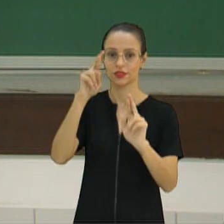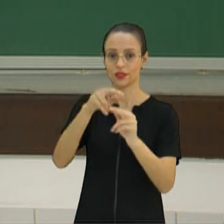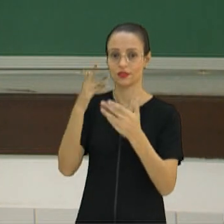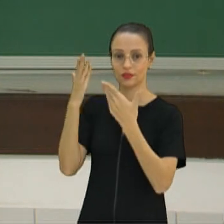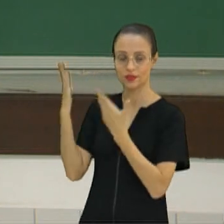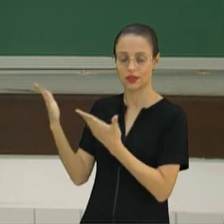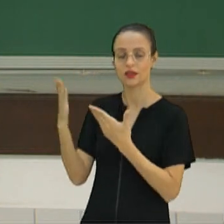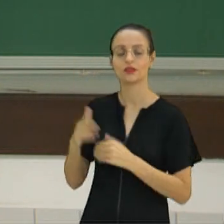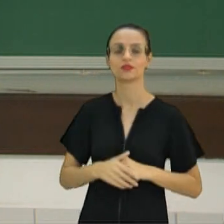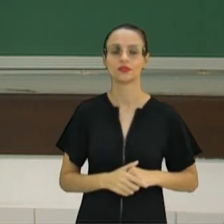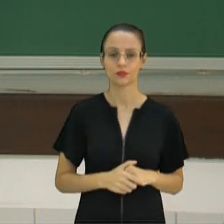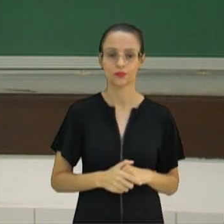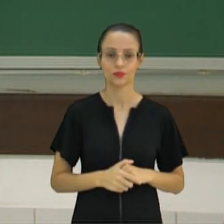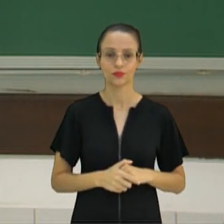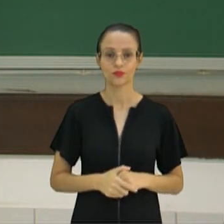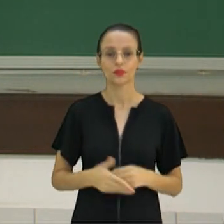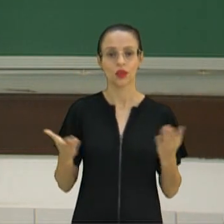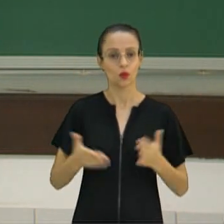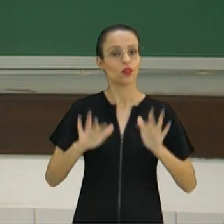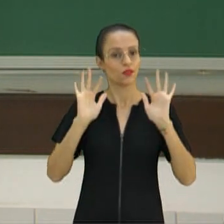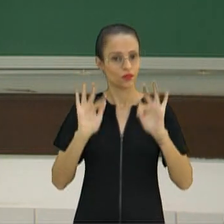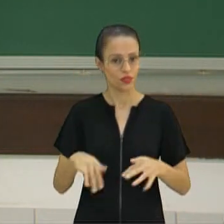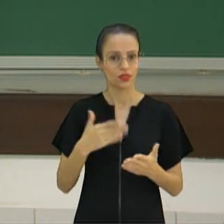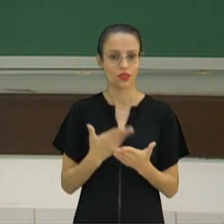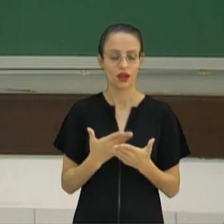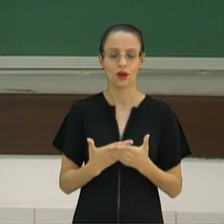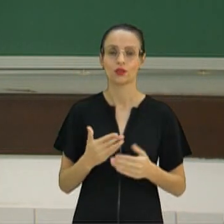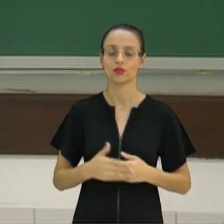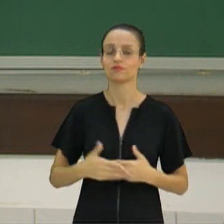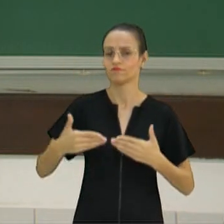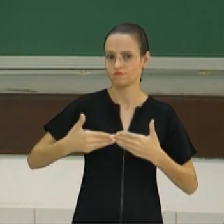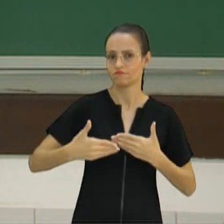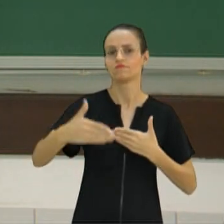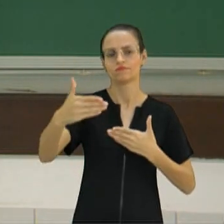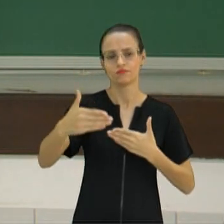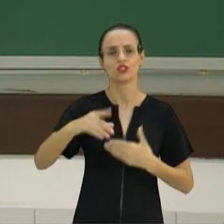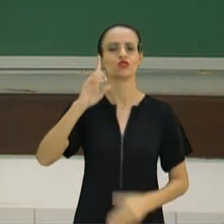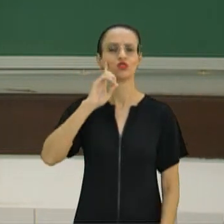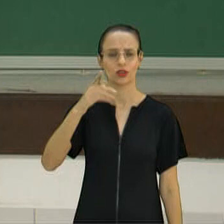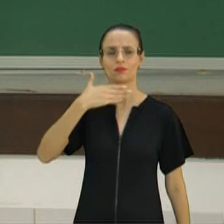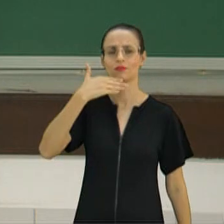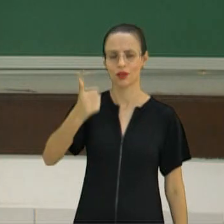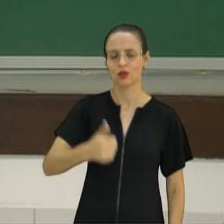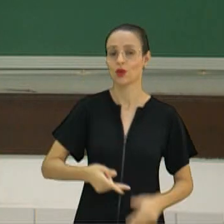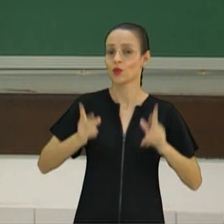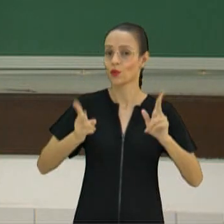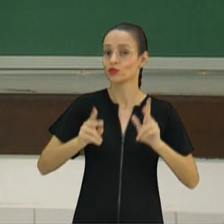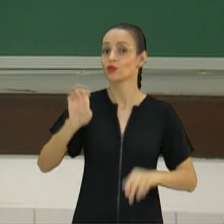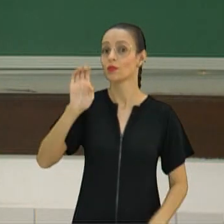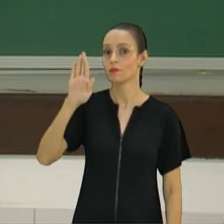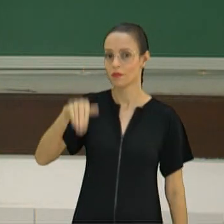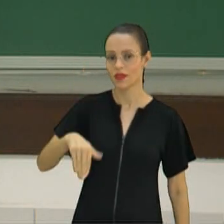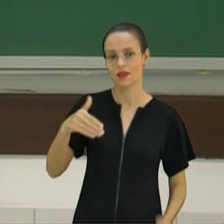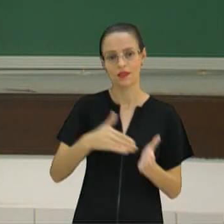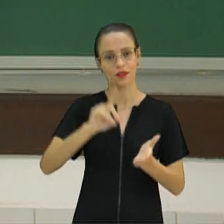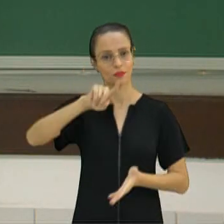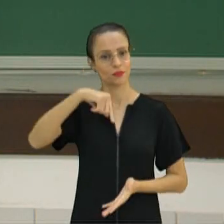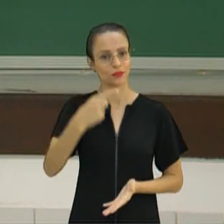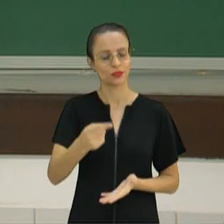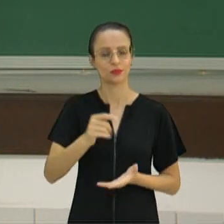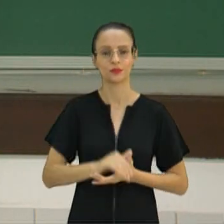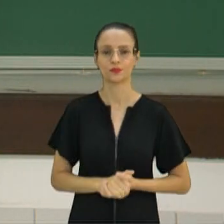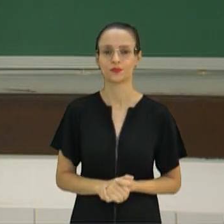material utilizado. Agora sim, estamos no fim. Desejo a você dias melhores, continue bem e até a próxima!